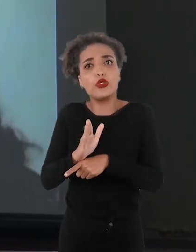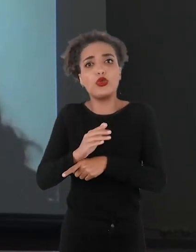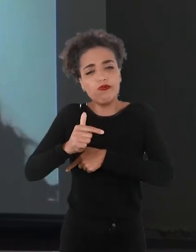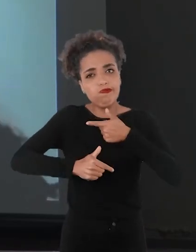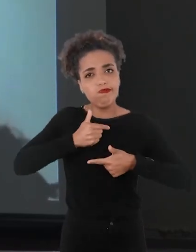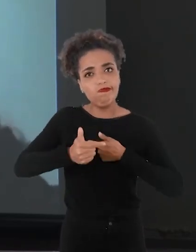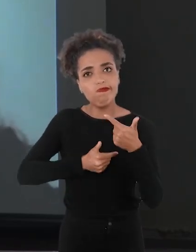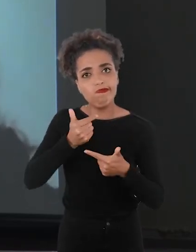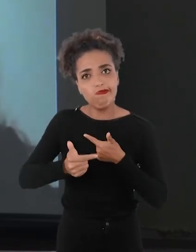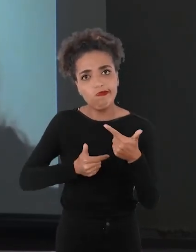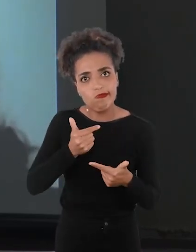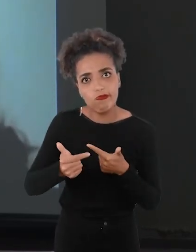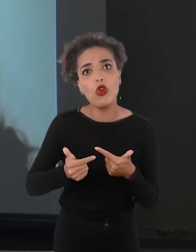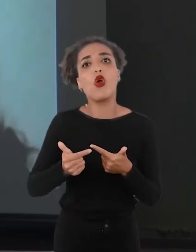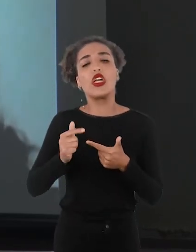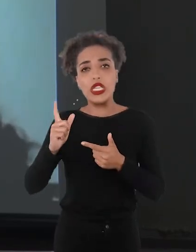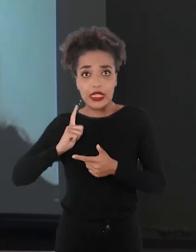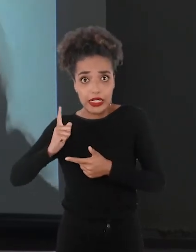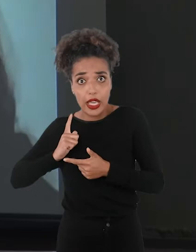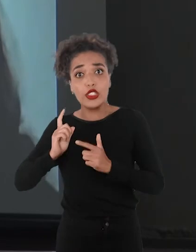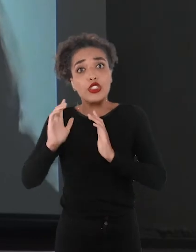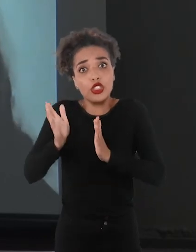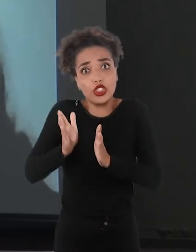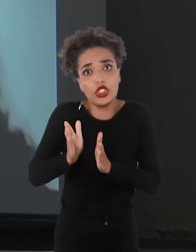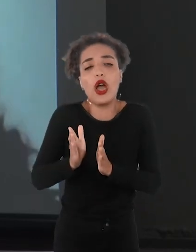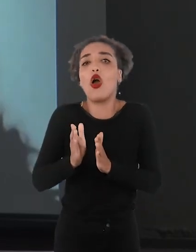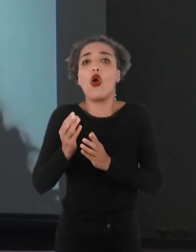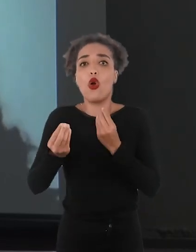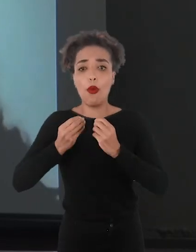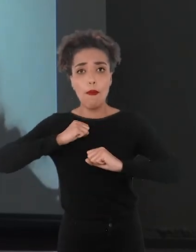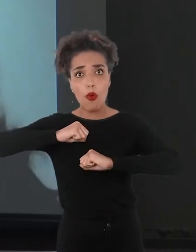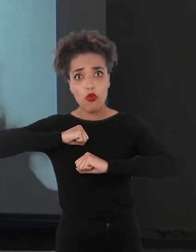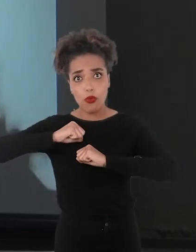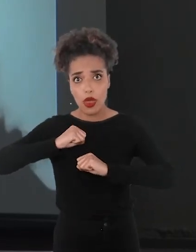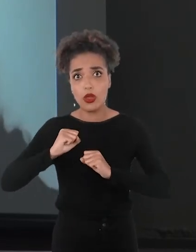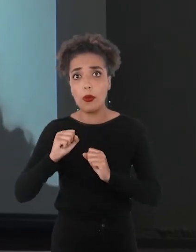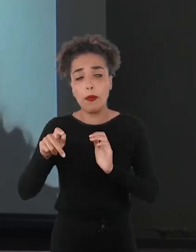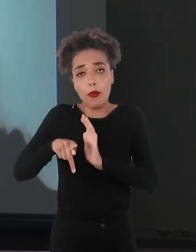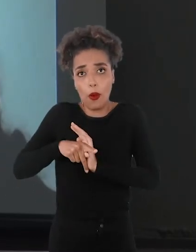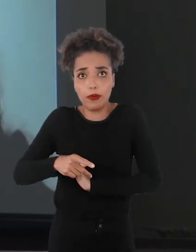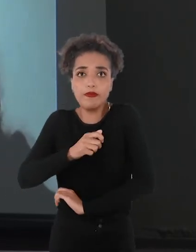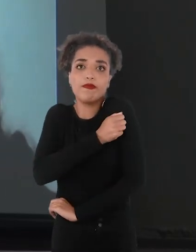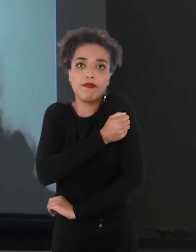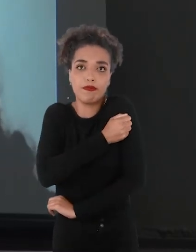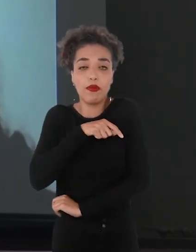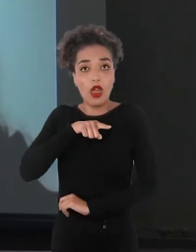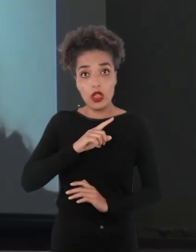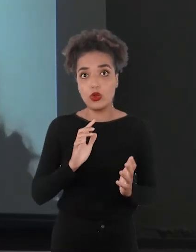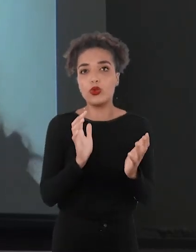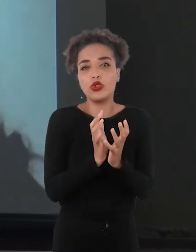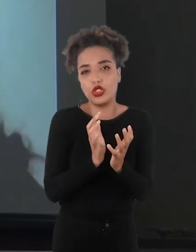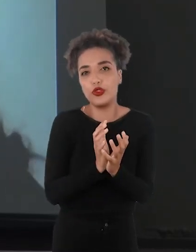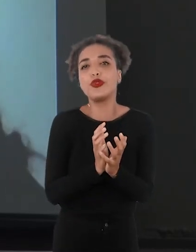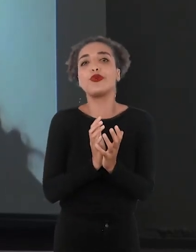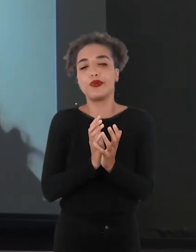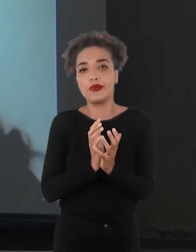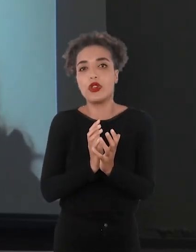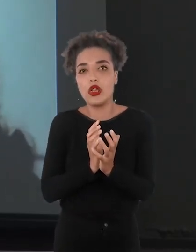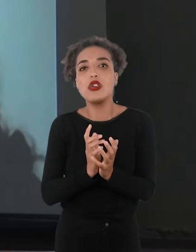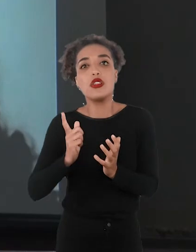com o trabalho das formas já instituídas, inclusive de movimentos estudantis. Esses coletivos têm